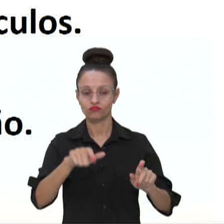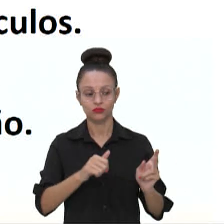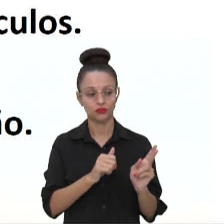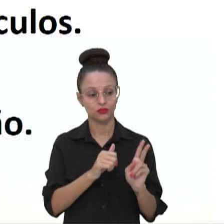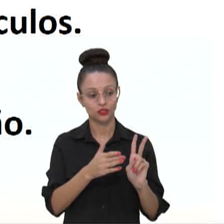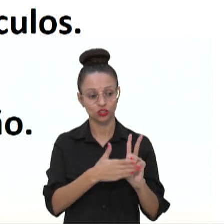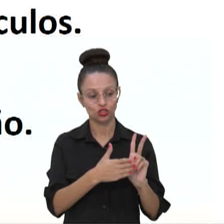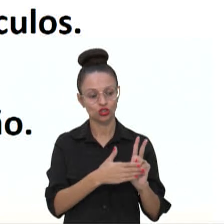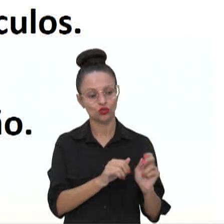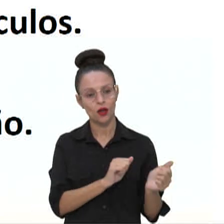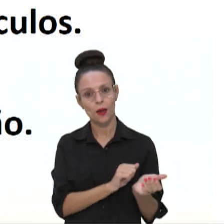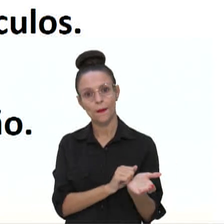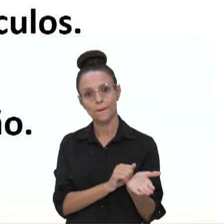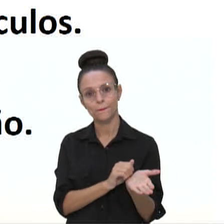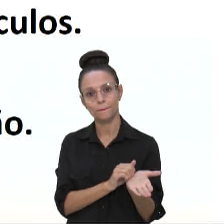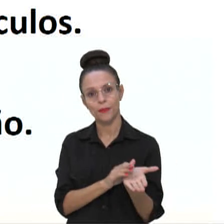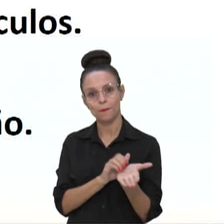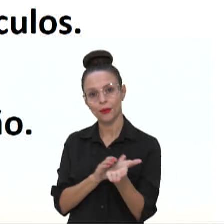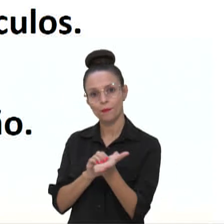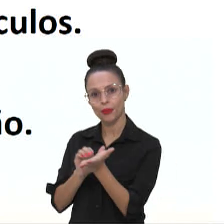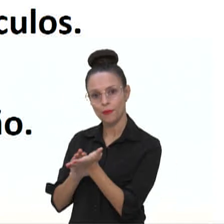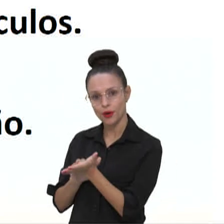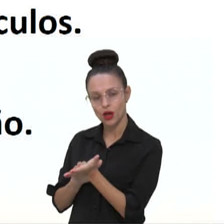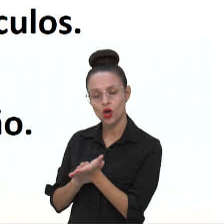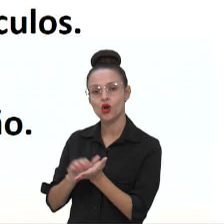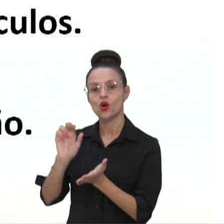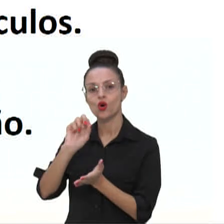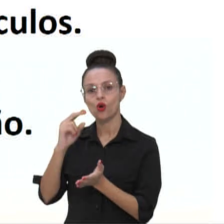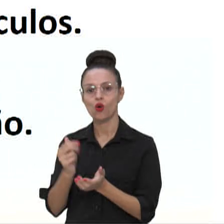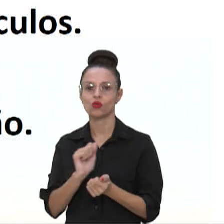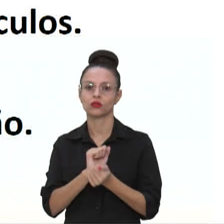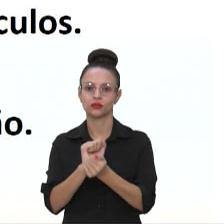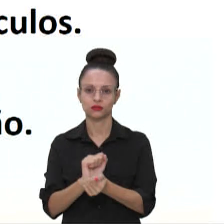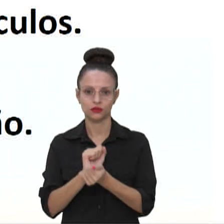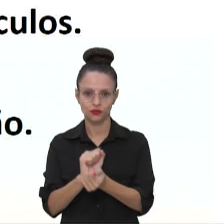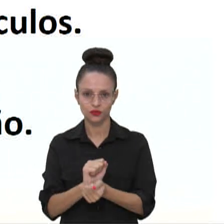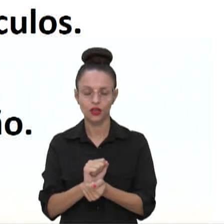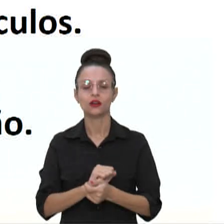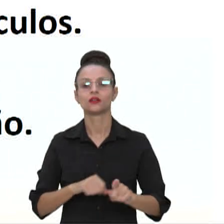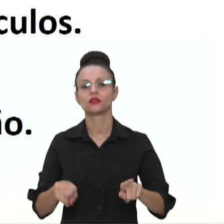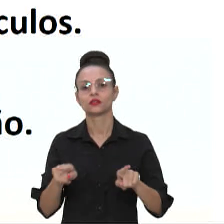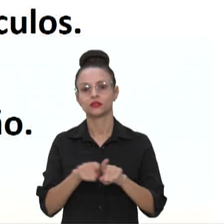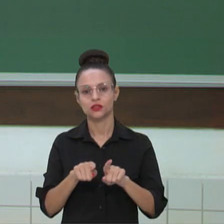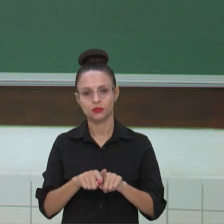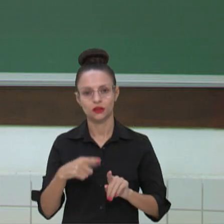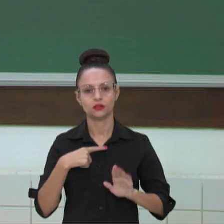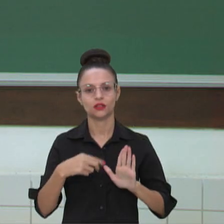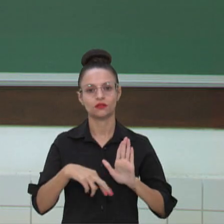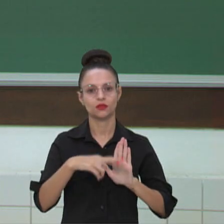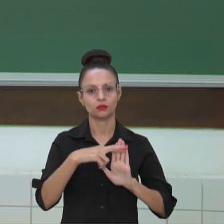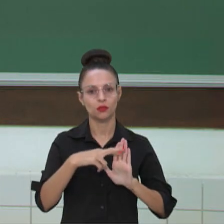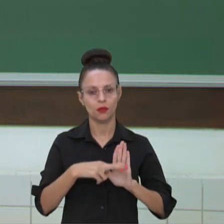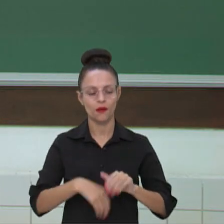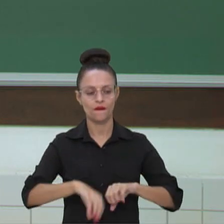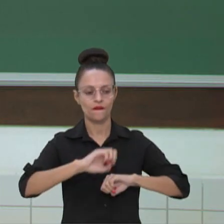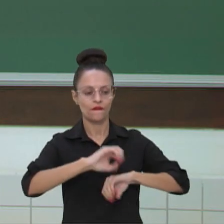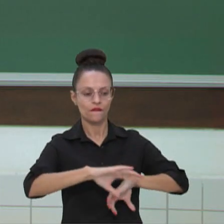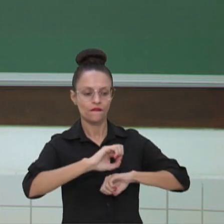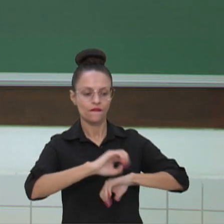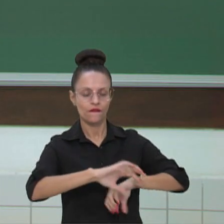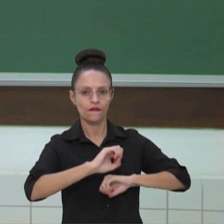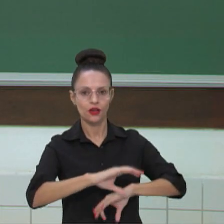de suas terras ou foram escravizados em algumas vezes. E também houve medidas de